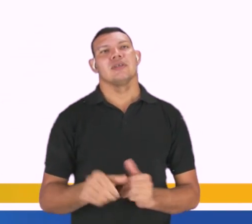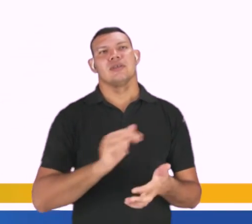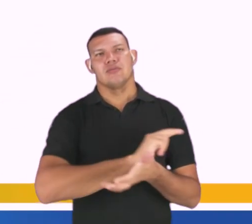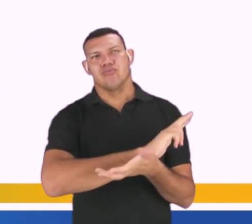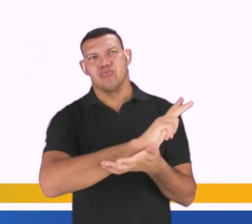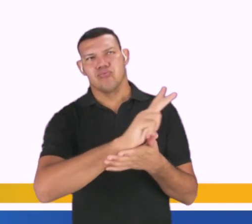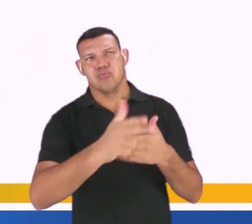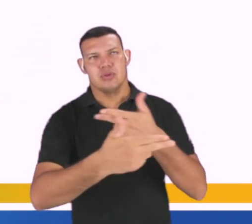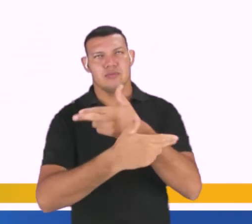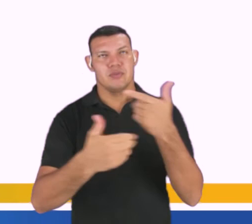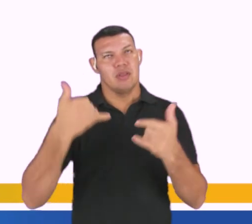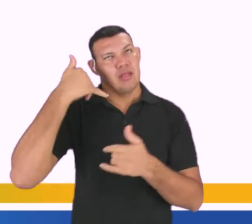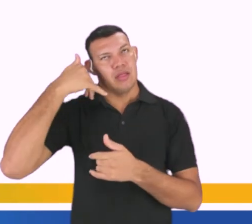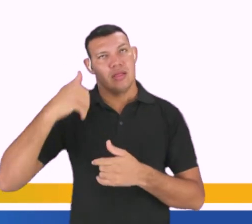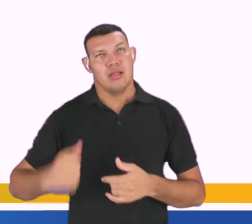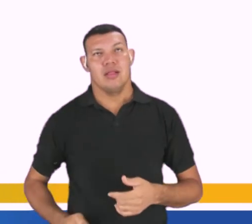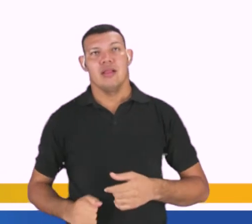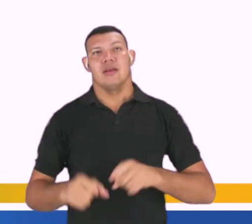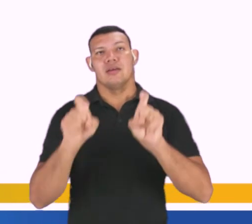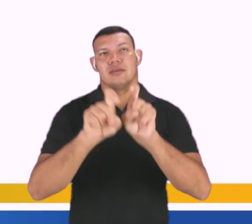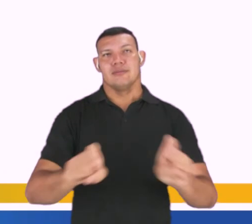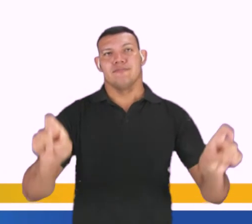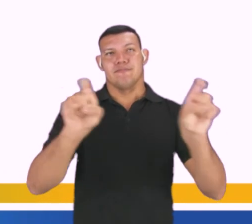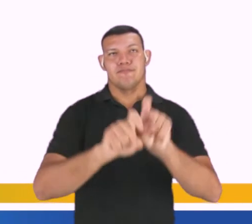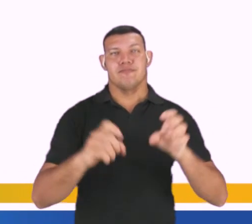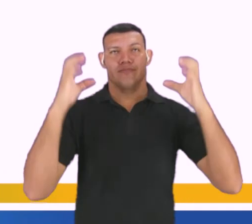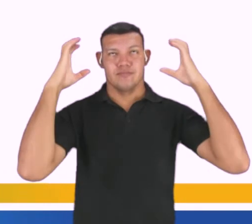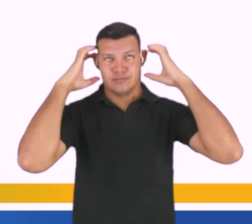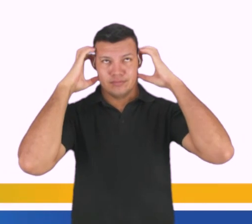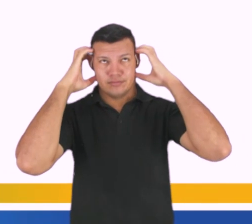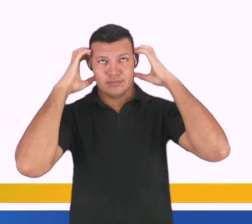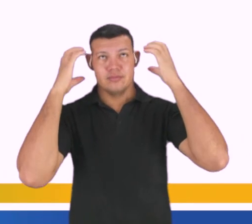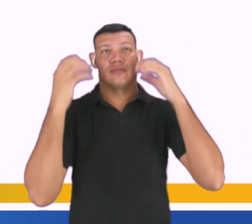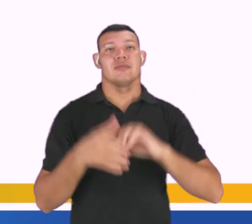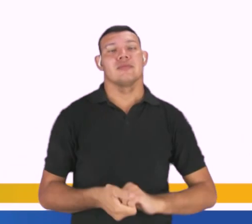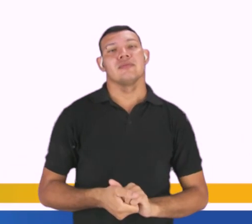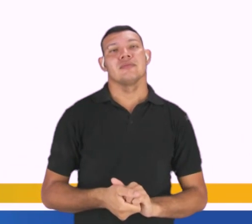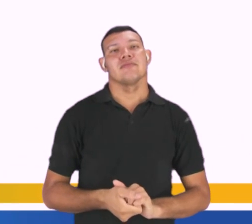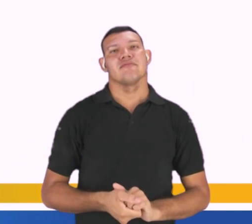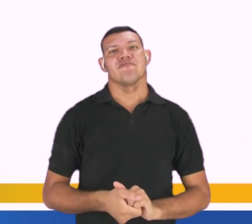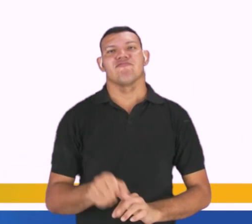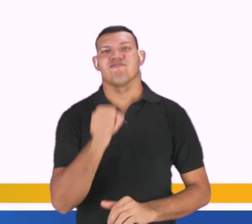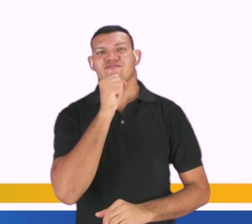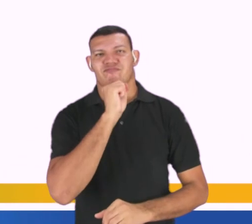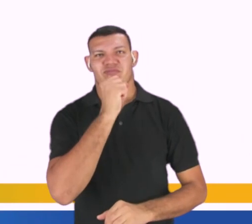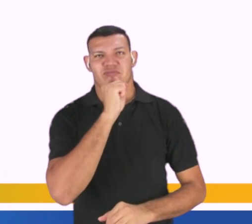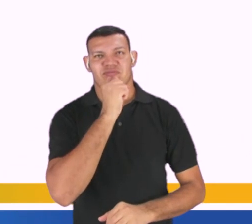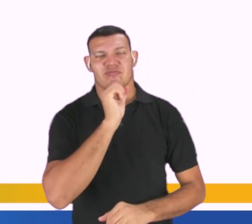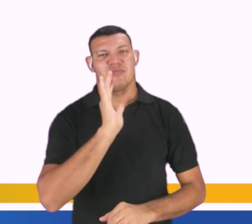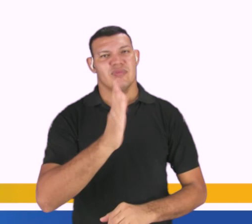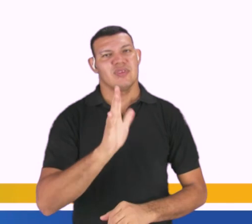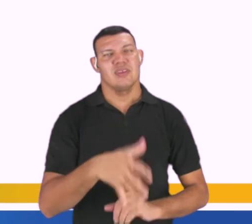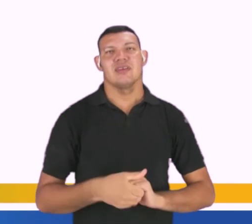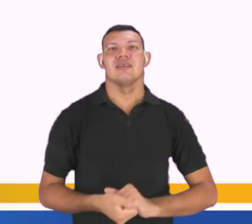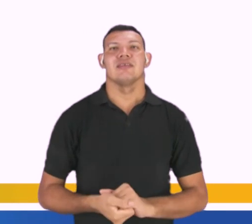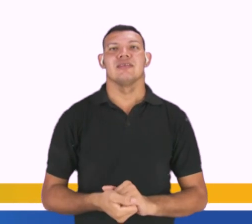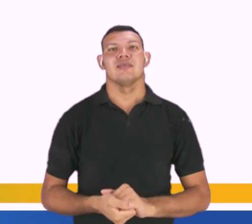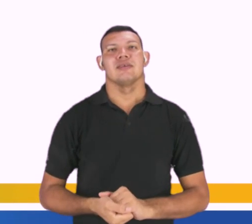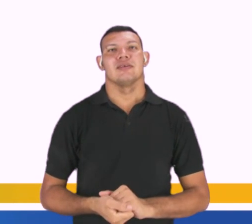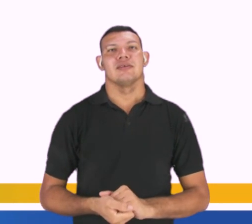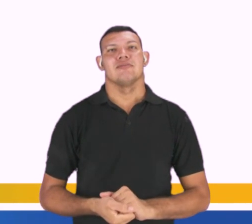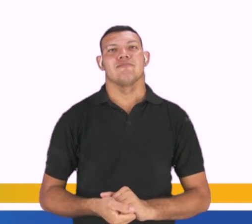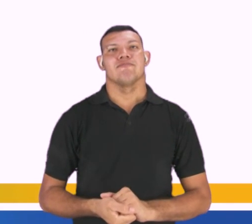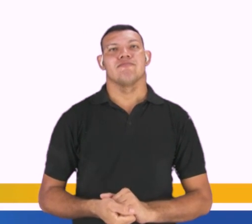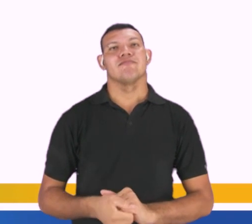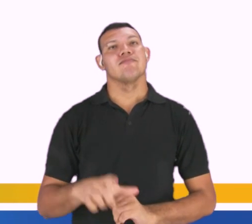eletroeletrônicos, como computadores, televisões, rádios, se tornam obsoletos. O que é isso? Se tornam envelhecidos.